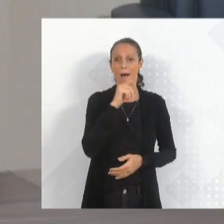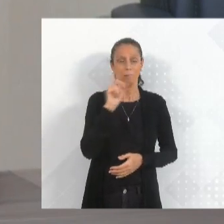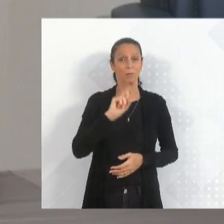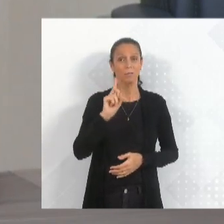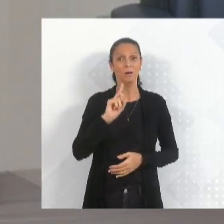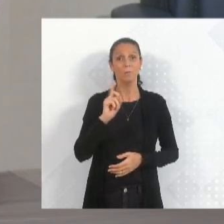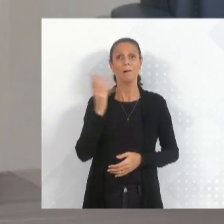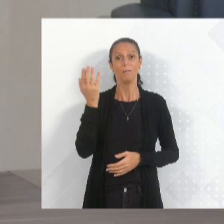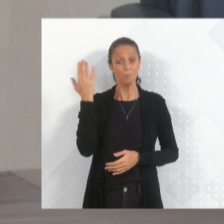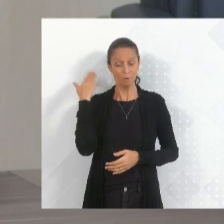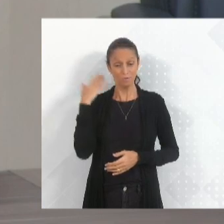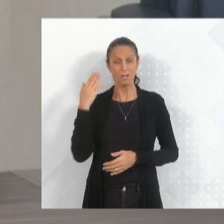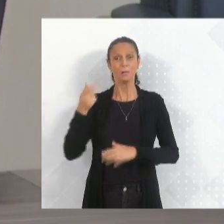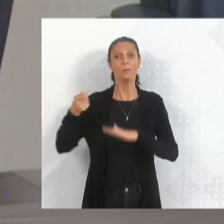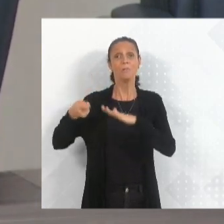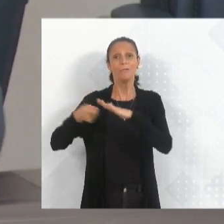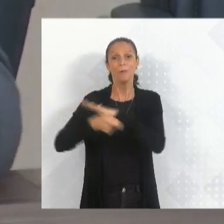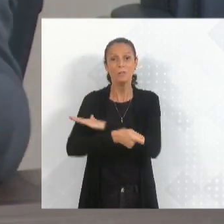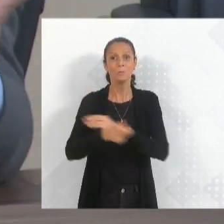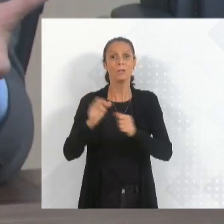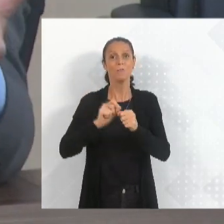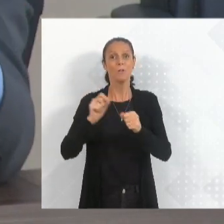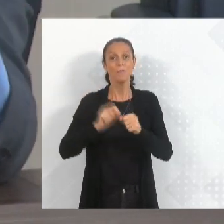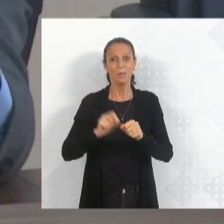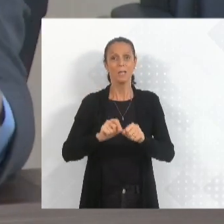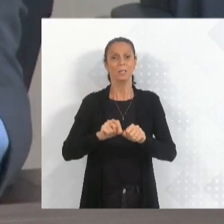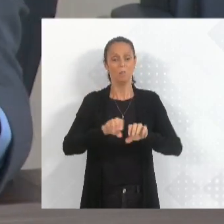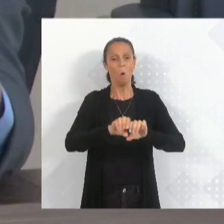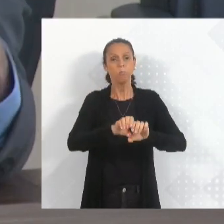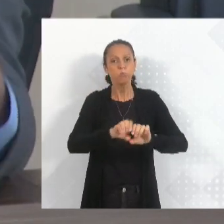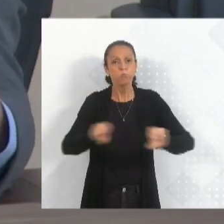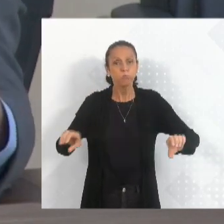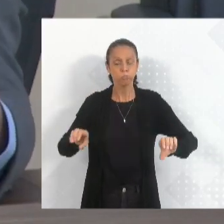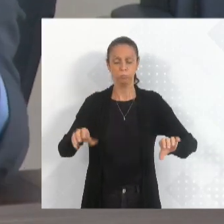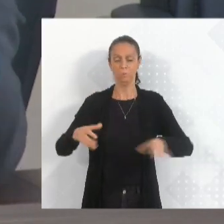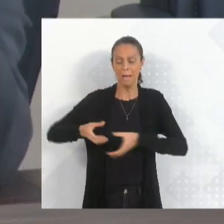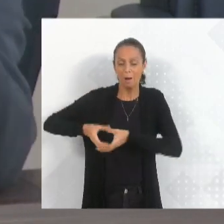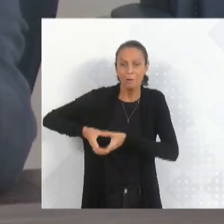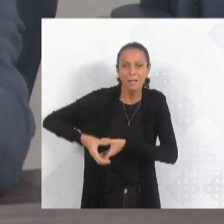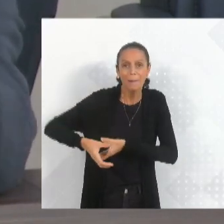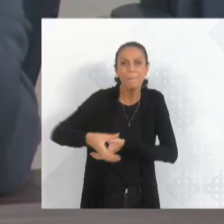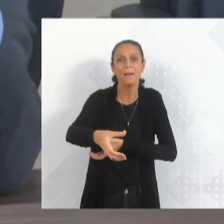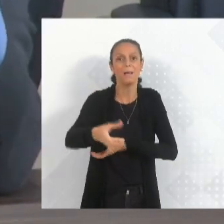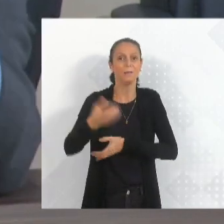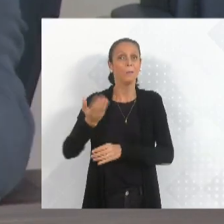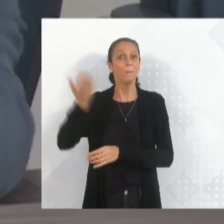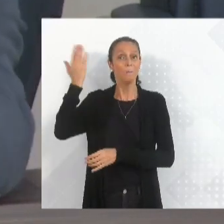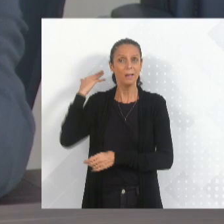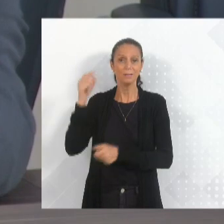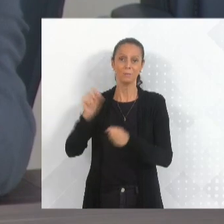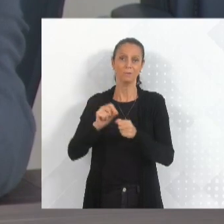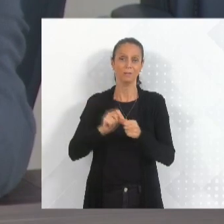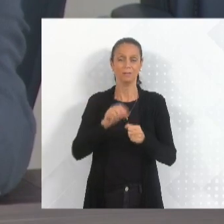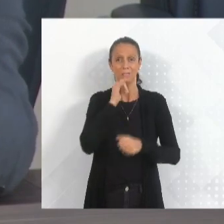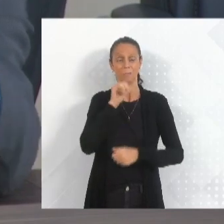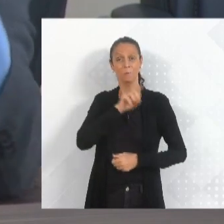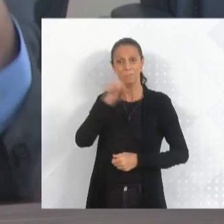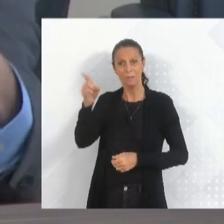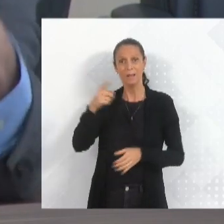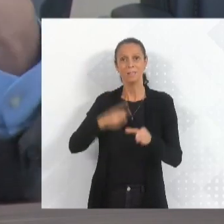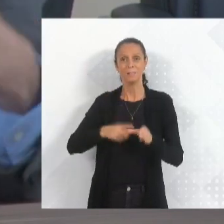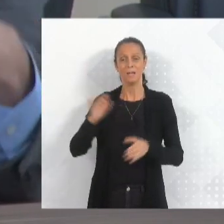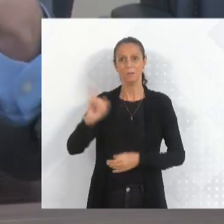feitos. E aí é por isso que a gente não consegue chegar numa conta dessa natureza. O que Itajaí está tentando fazer